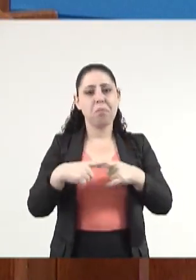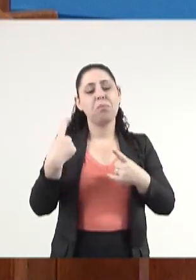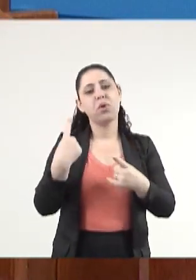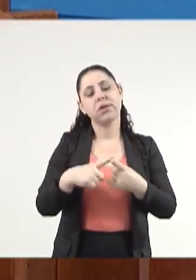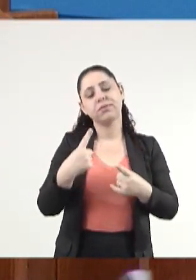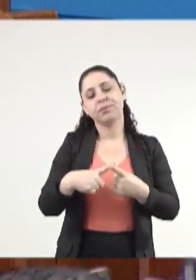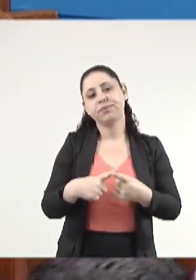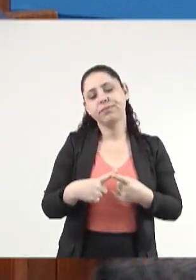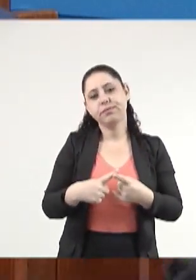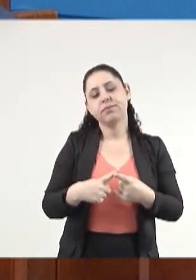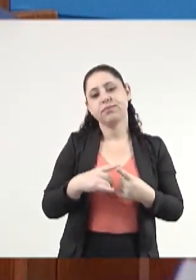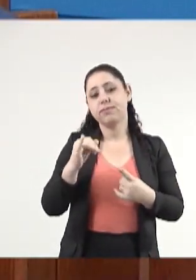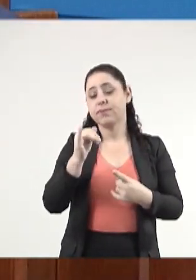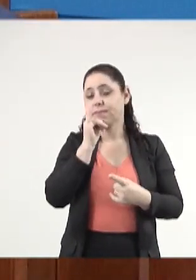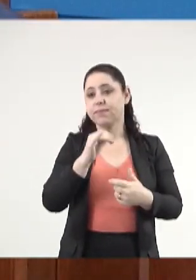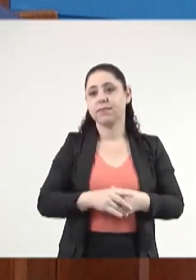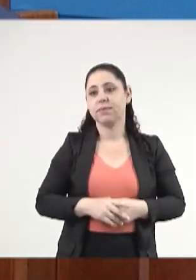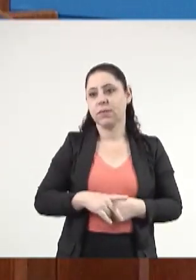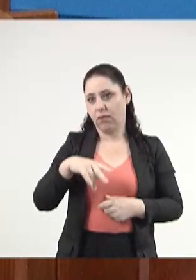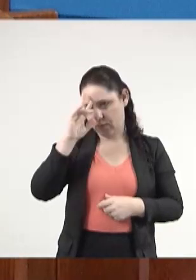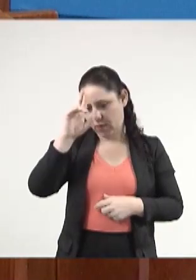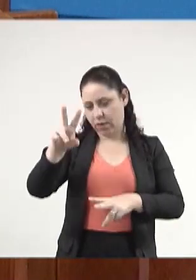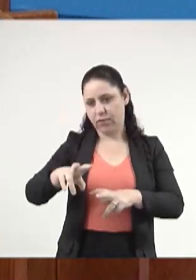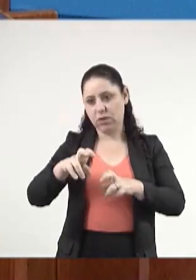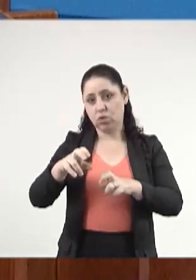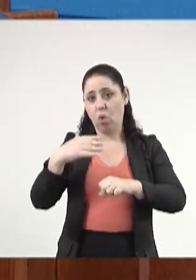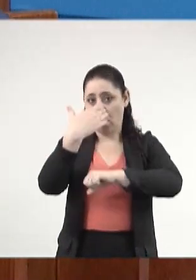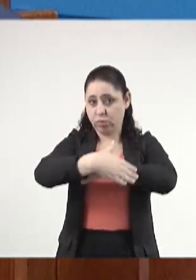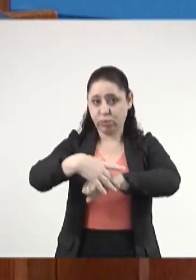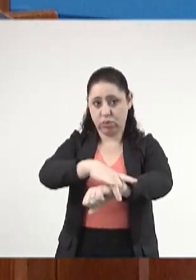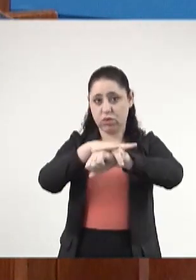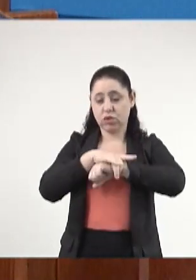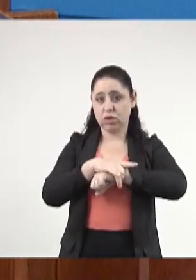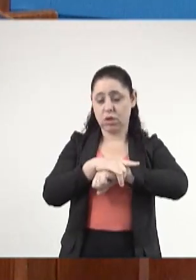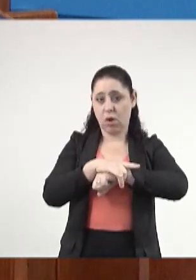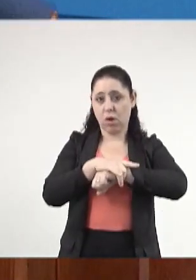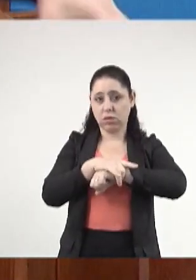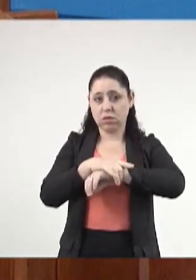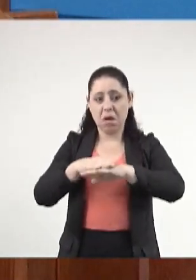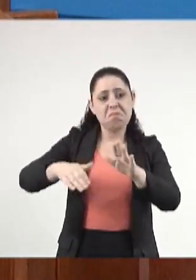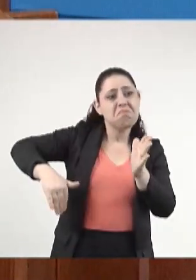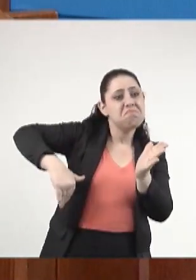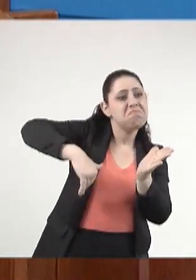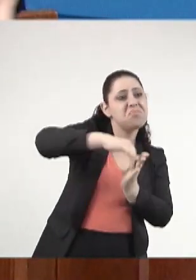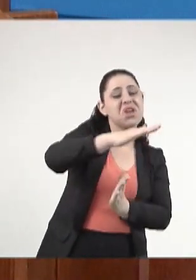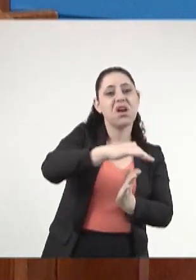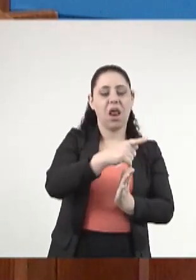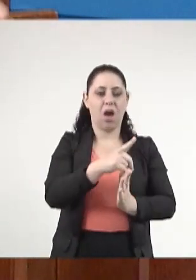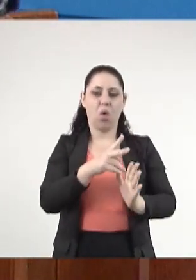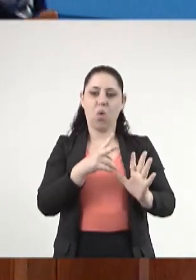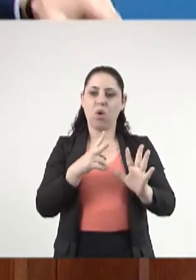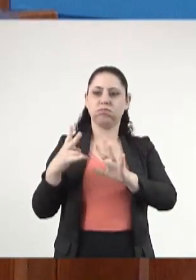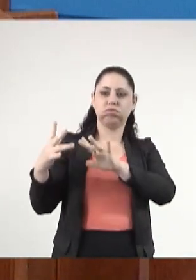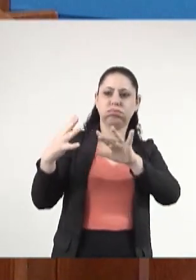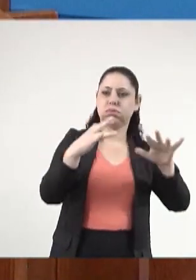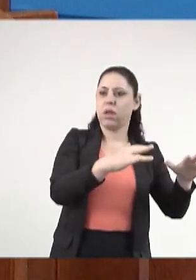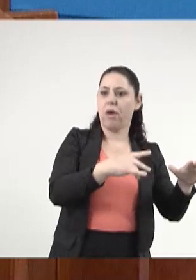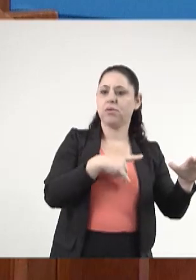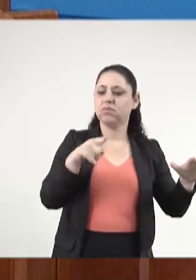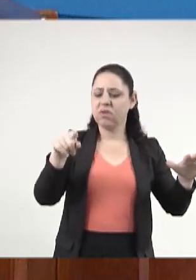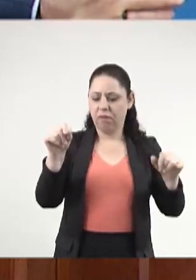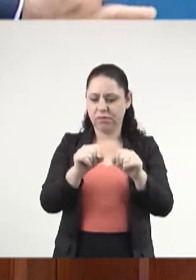porque, se aquela fazenda hoje foi protegida, os índios saírem de lá, eu quero saber o que esse proprietário vai fazer naquela